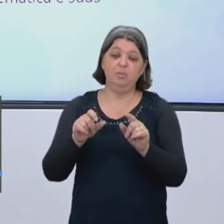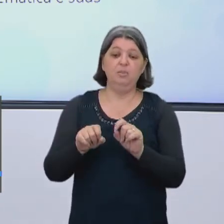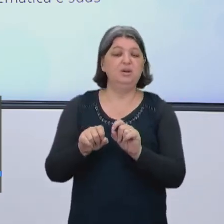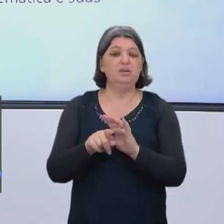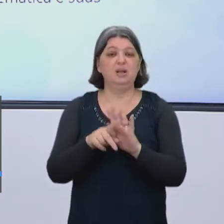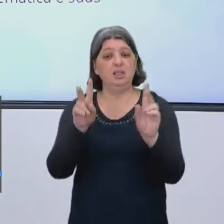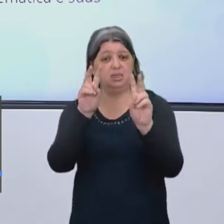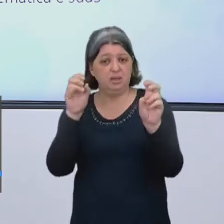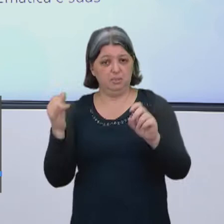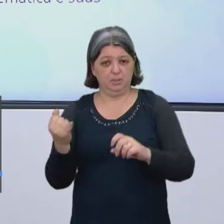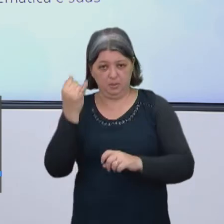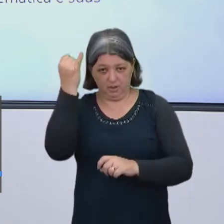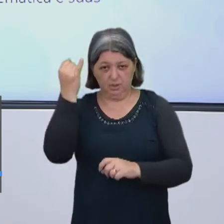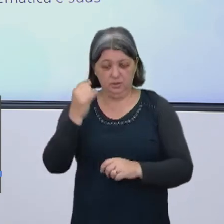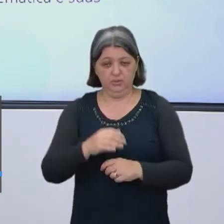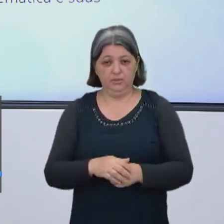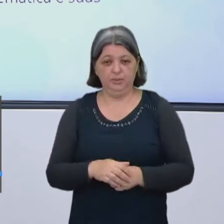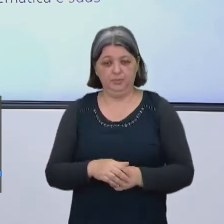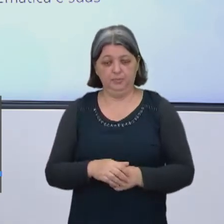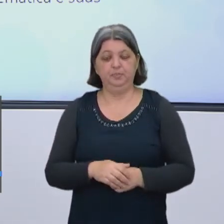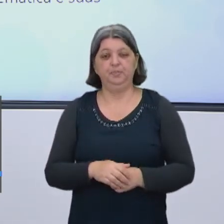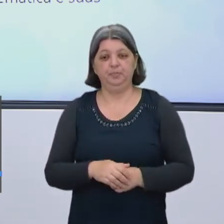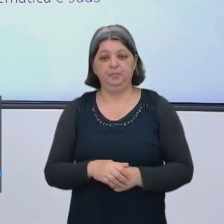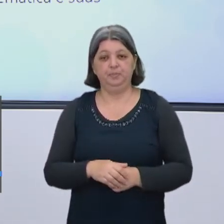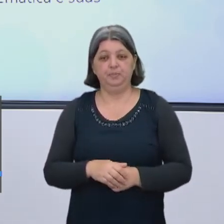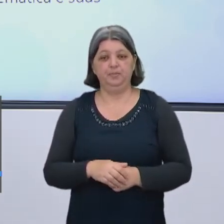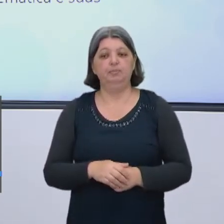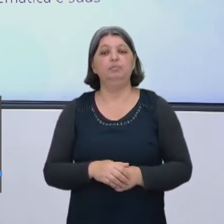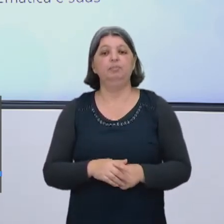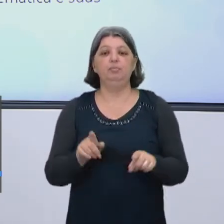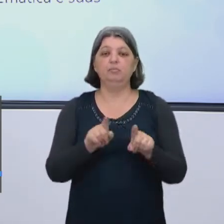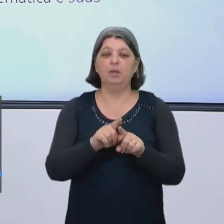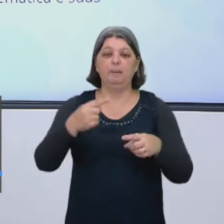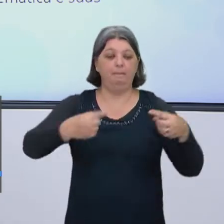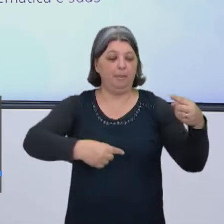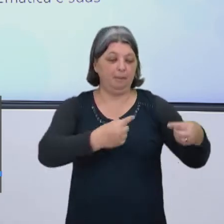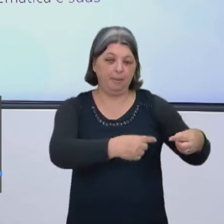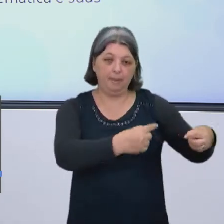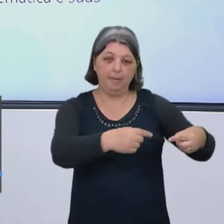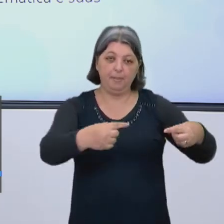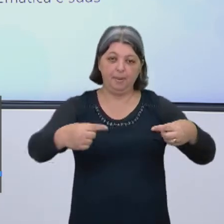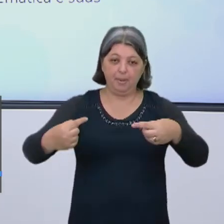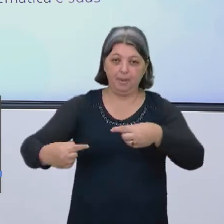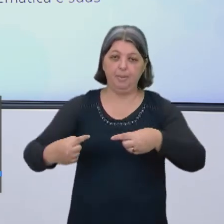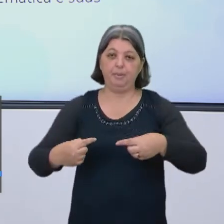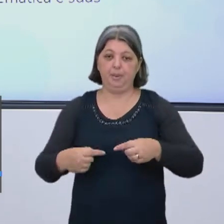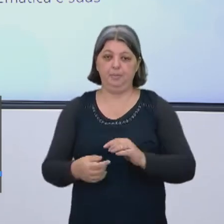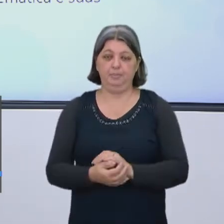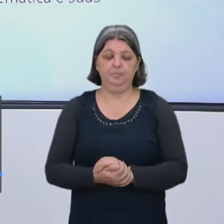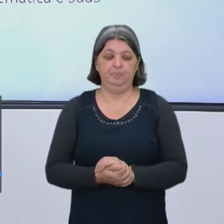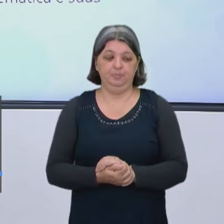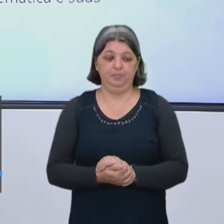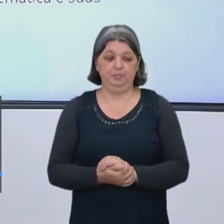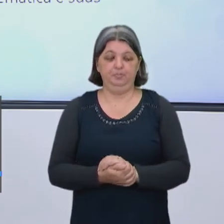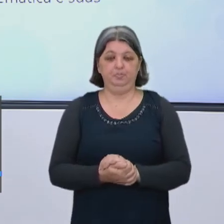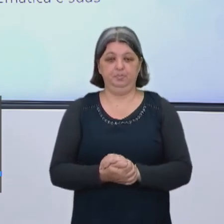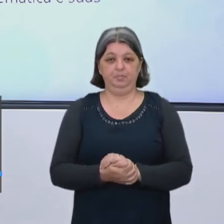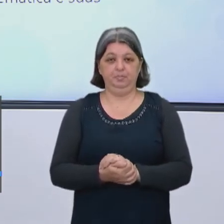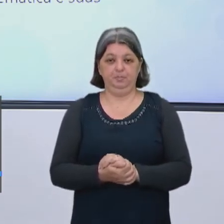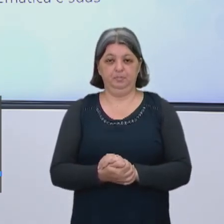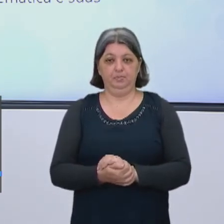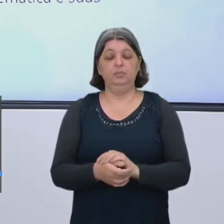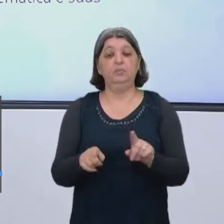bastante recorrente, bastante importante aí, que gera discussões produtivas, que geram discussões aí, que